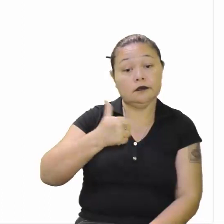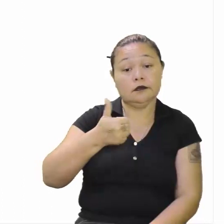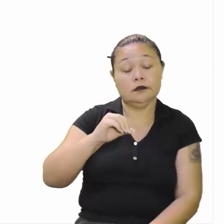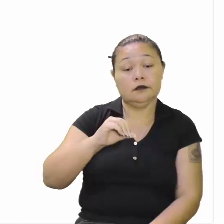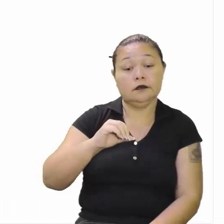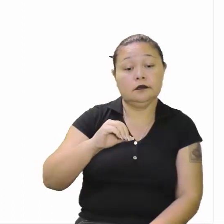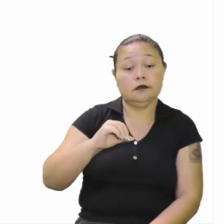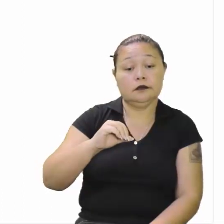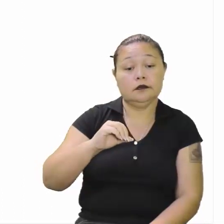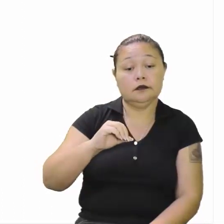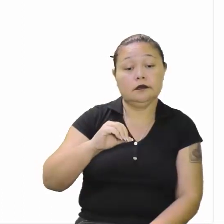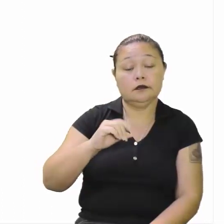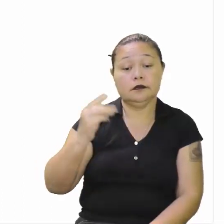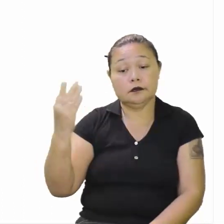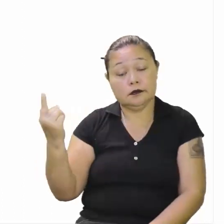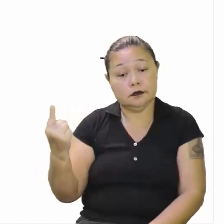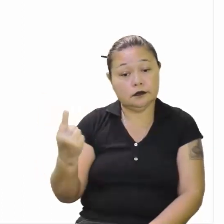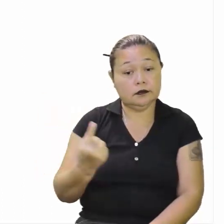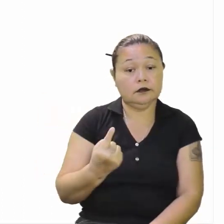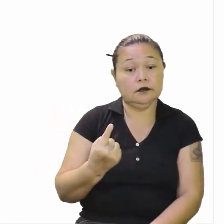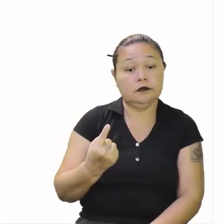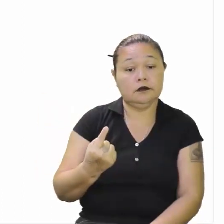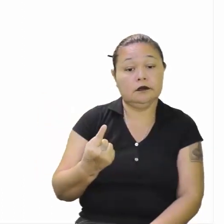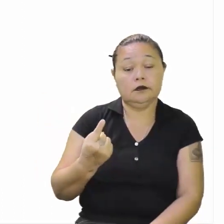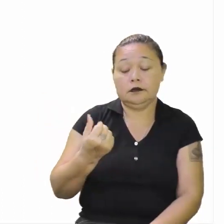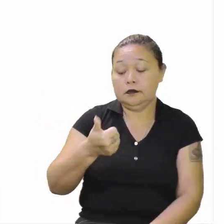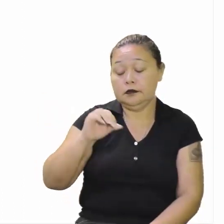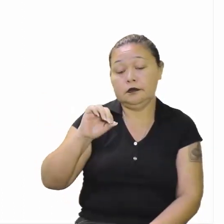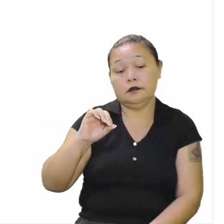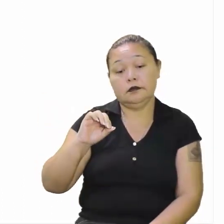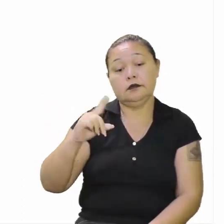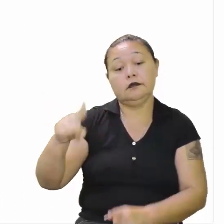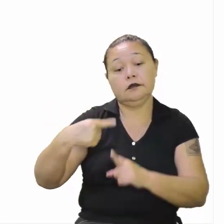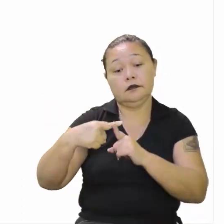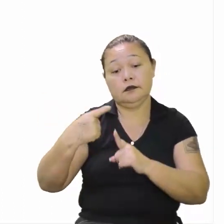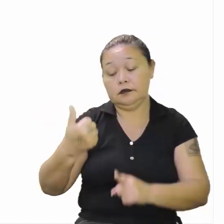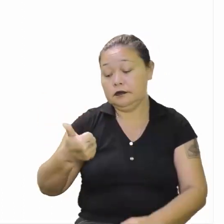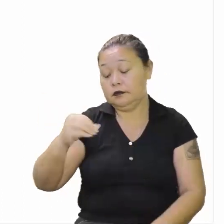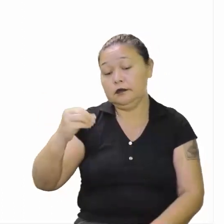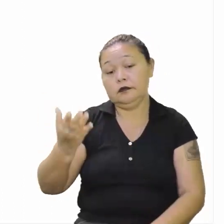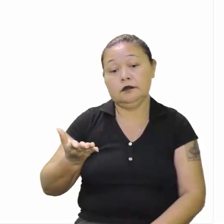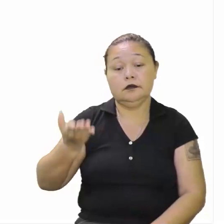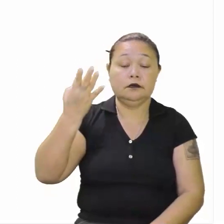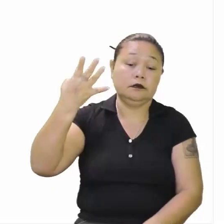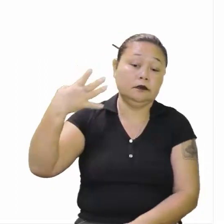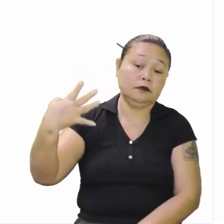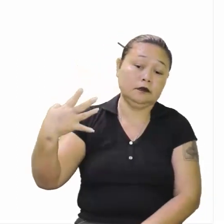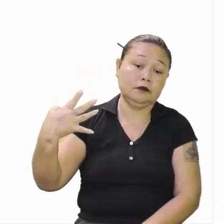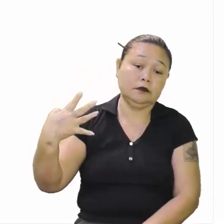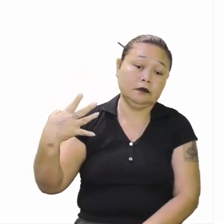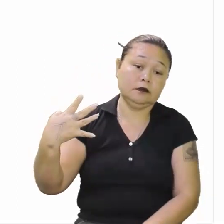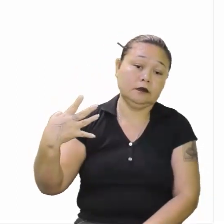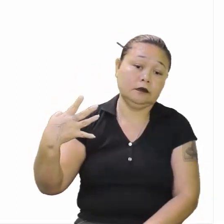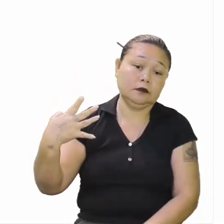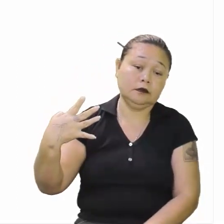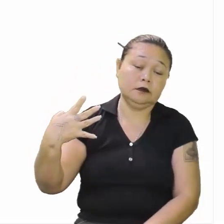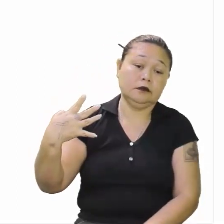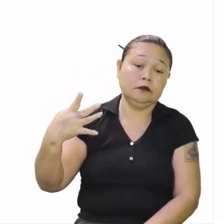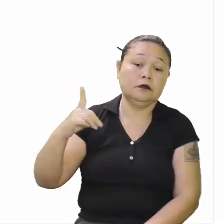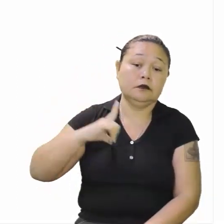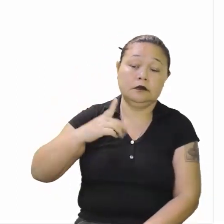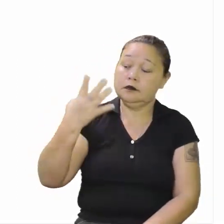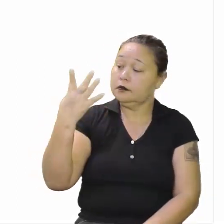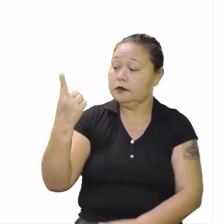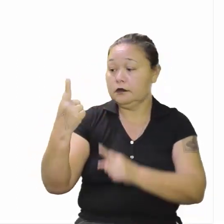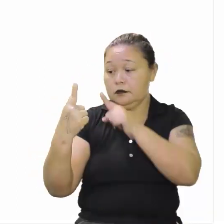quantas casas eu venho para a esquerda? Então, 10 vezes 10 elevado a 4, porque eu tenho